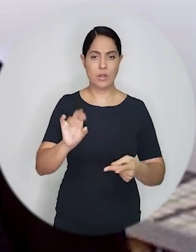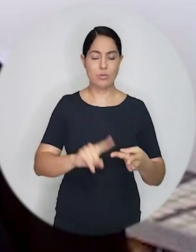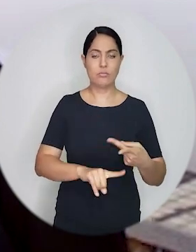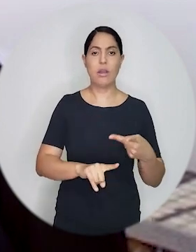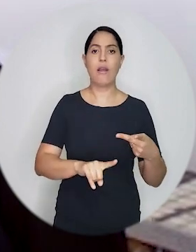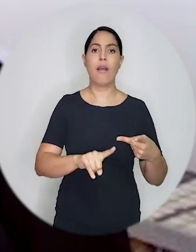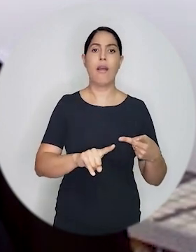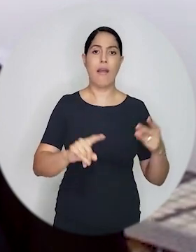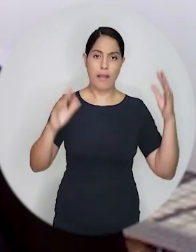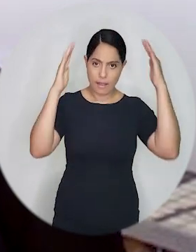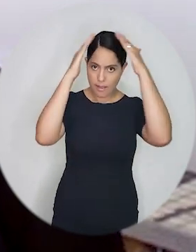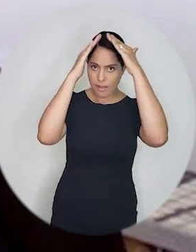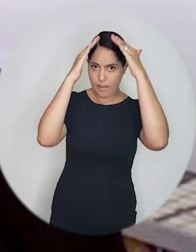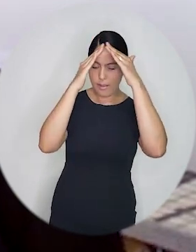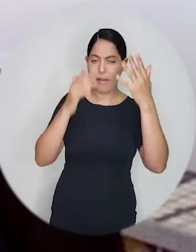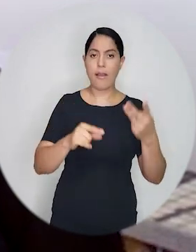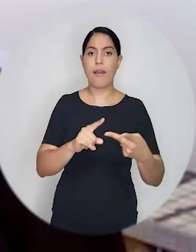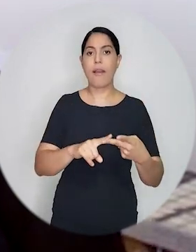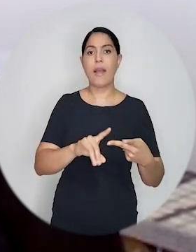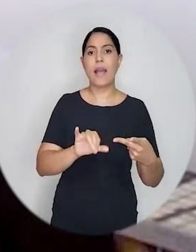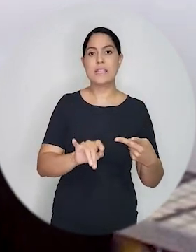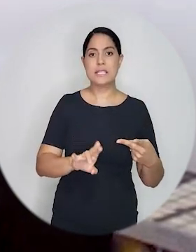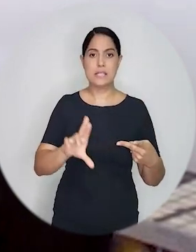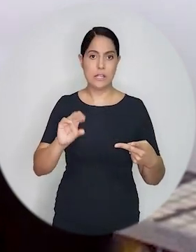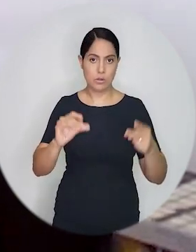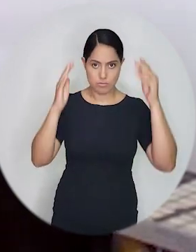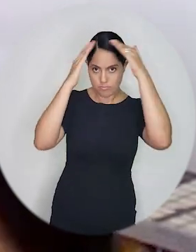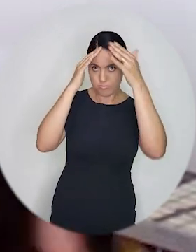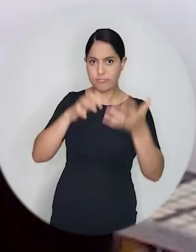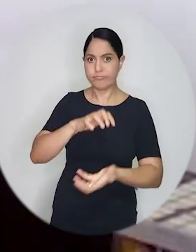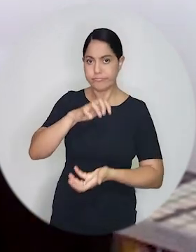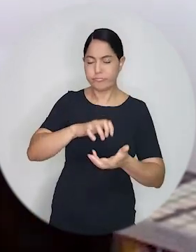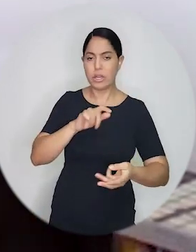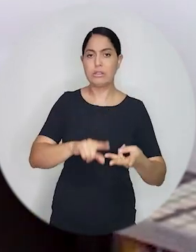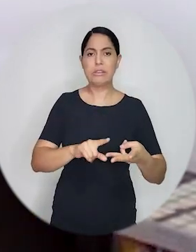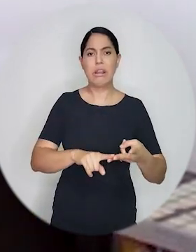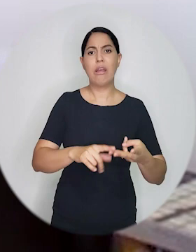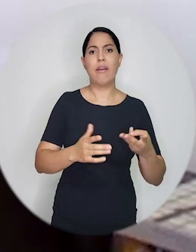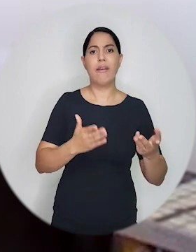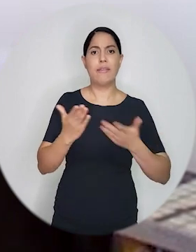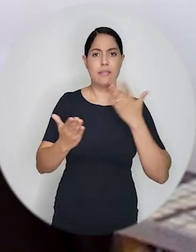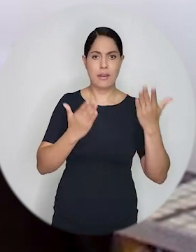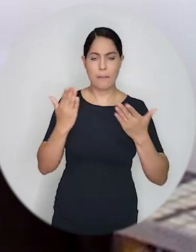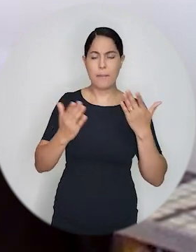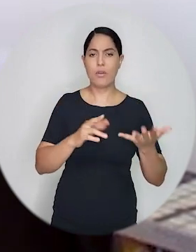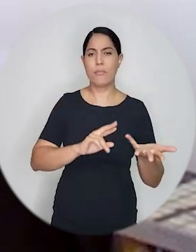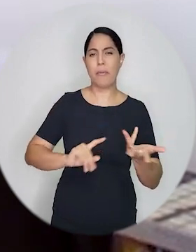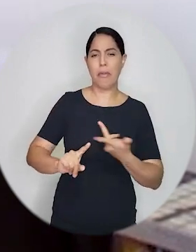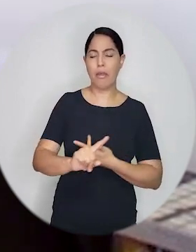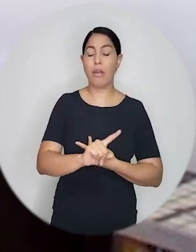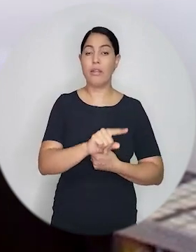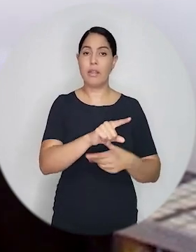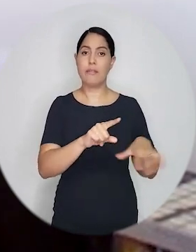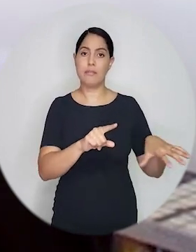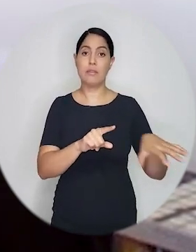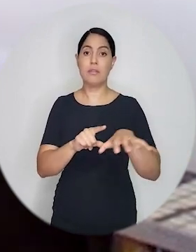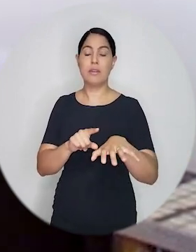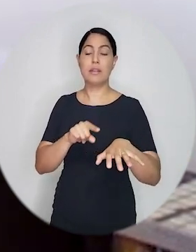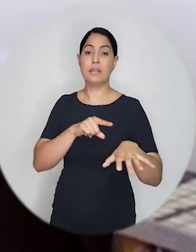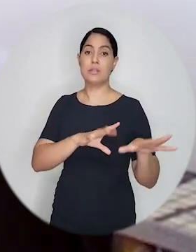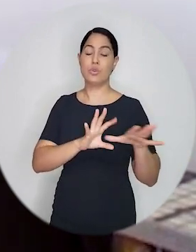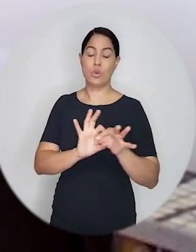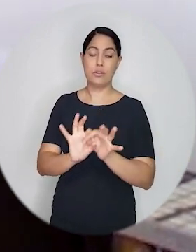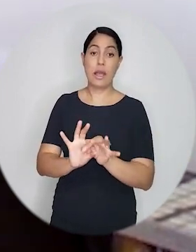asilos, comunidades terapêuticas. Então, a política é pensada nesses estados pelo comitê, quem executa a